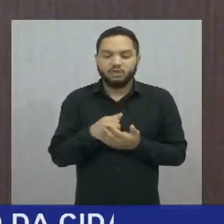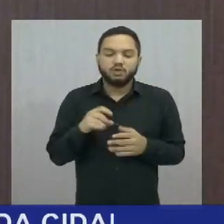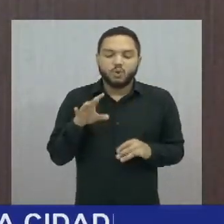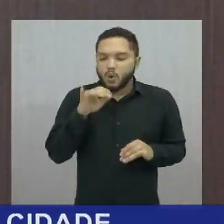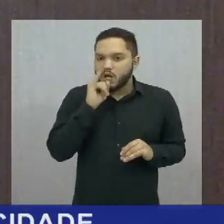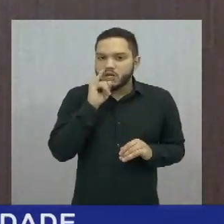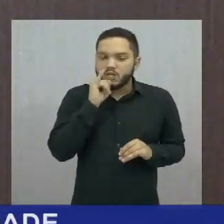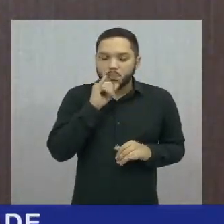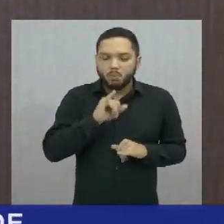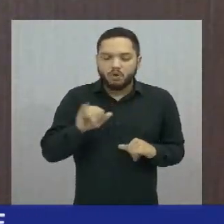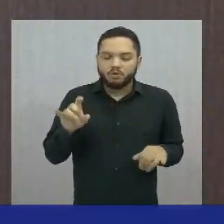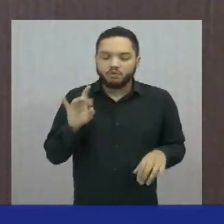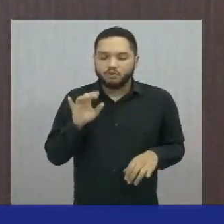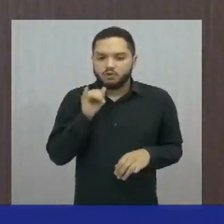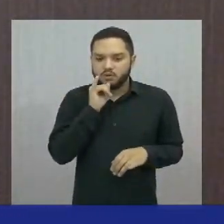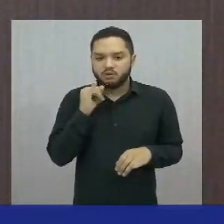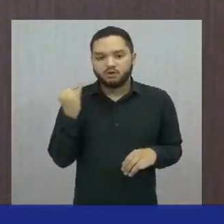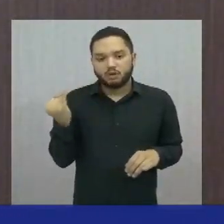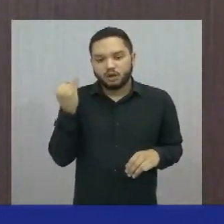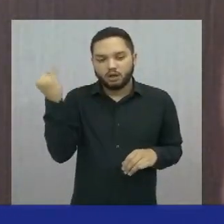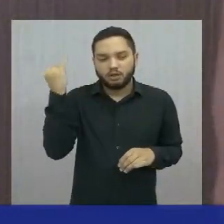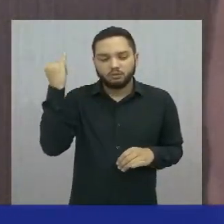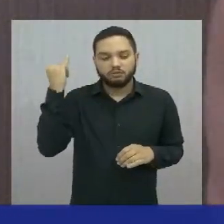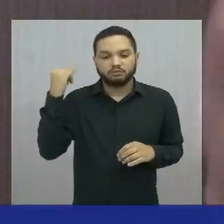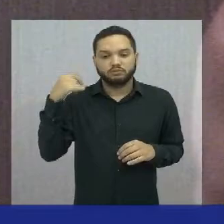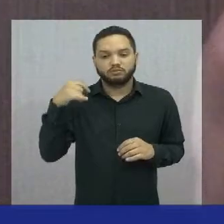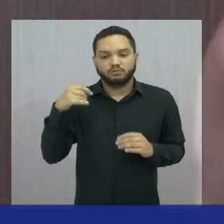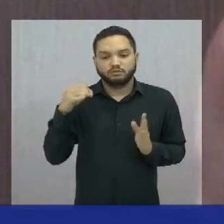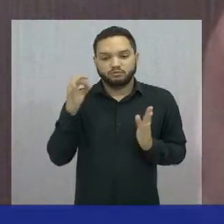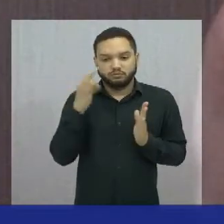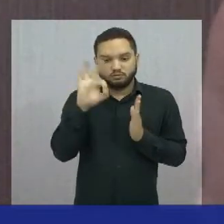exemplificar a importância da gente